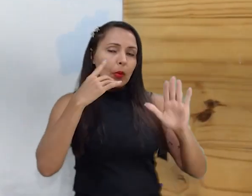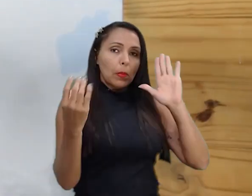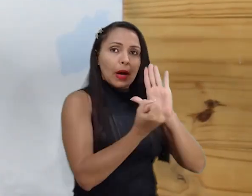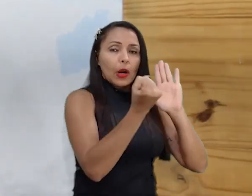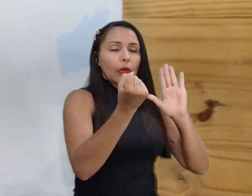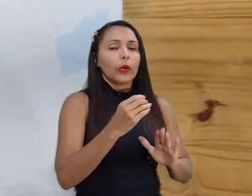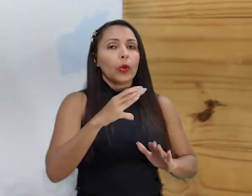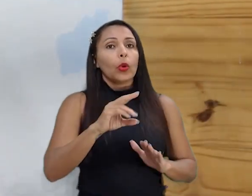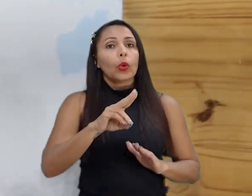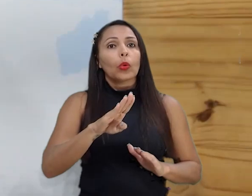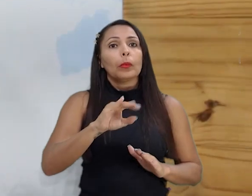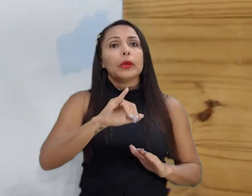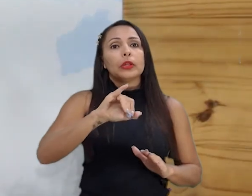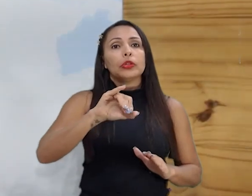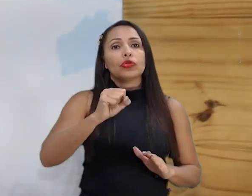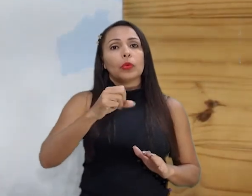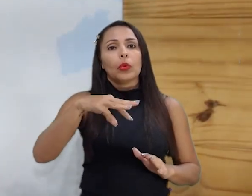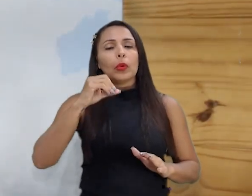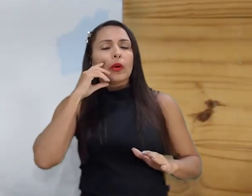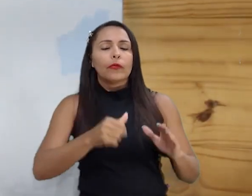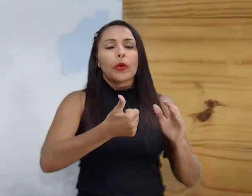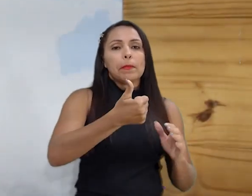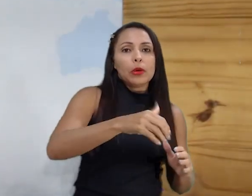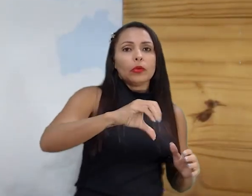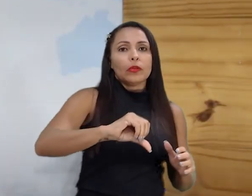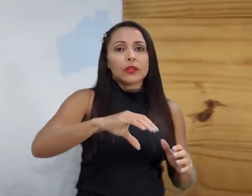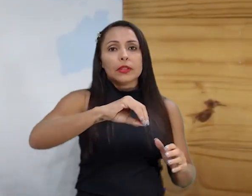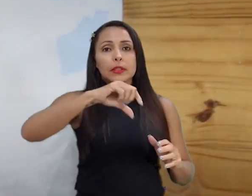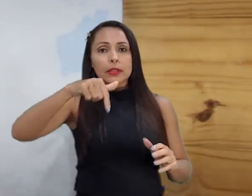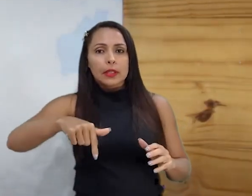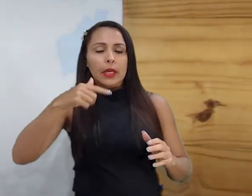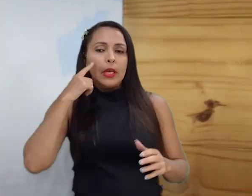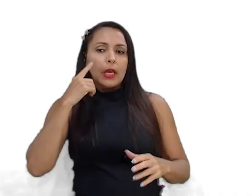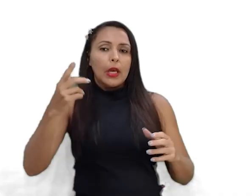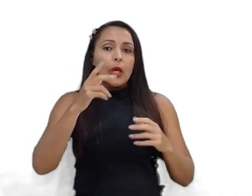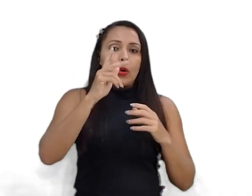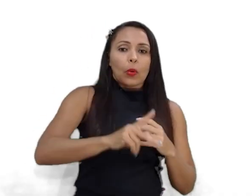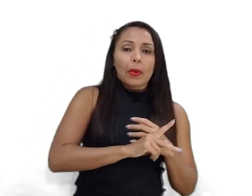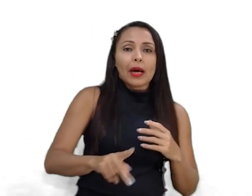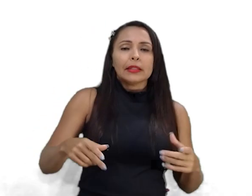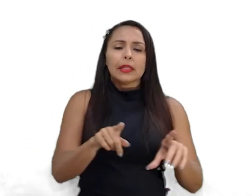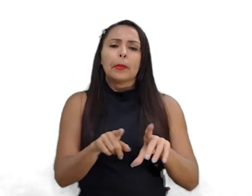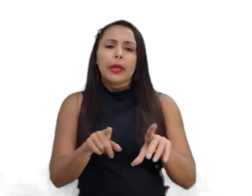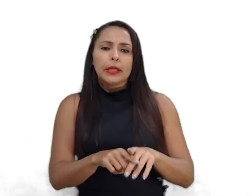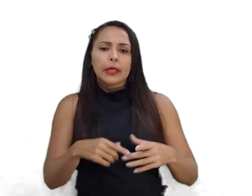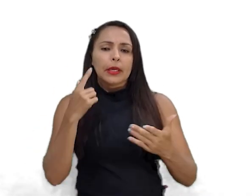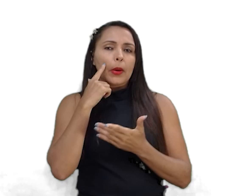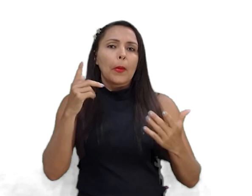cubismo, que se originou em 1907 com o quadro As Damas de Avignon, que é de Pablo